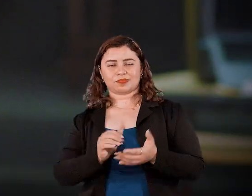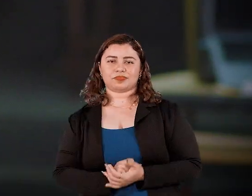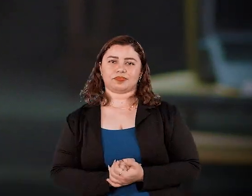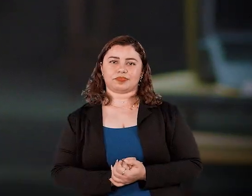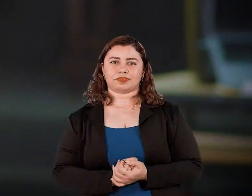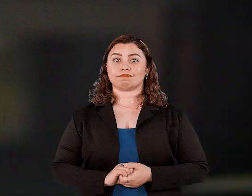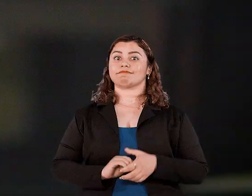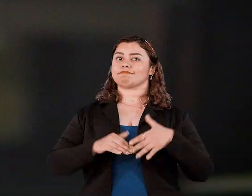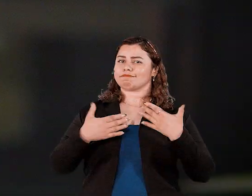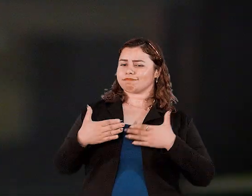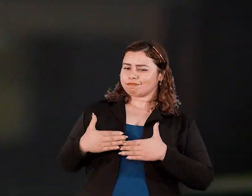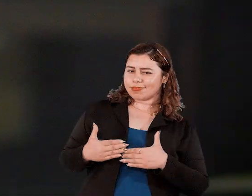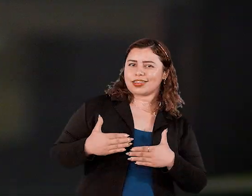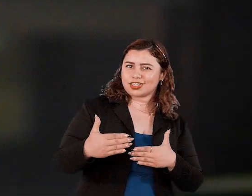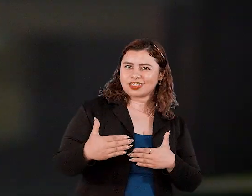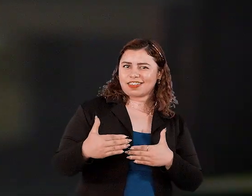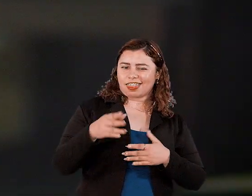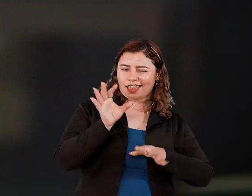Corumbá.